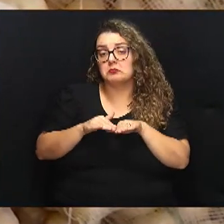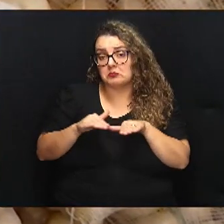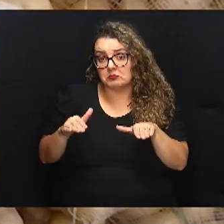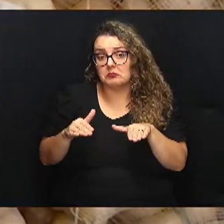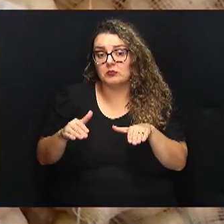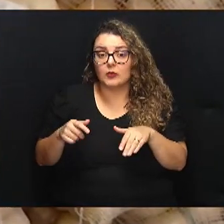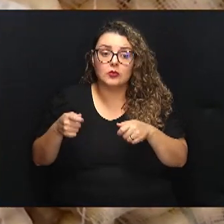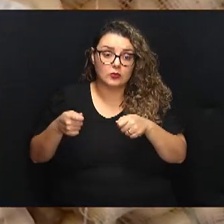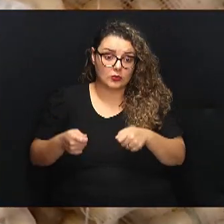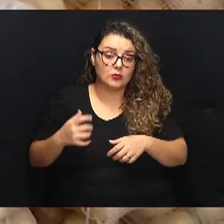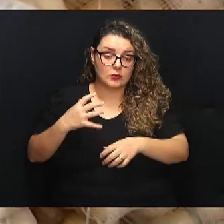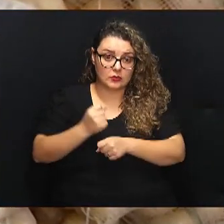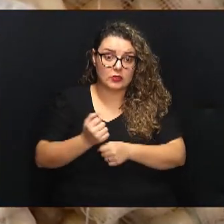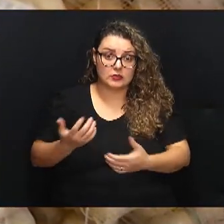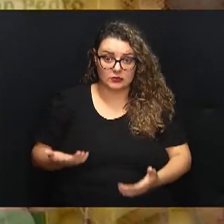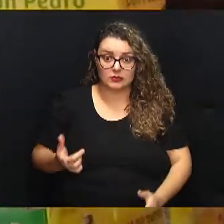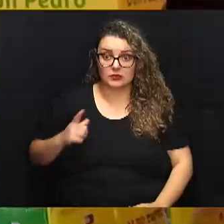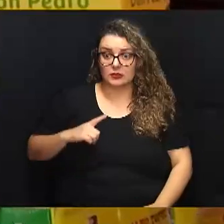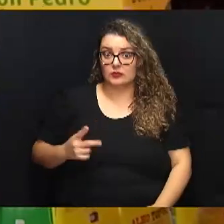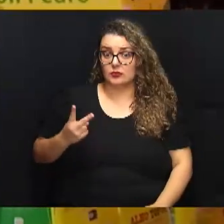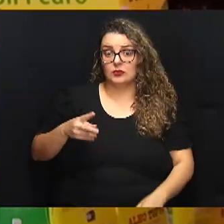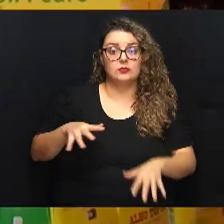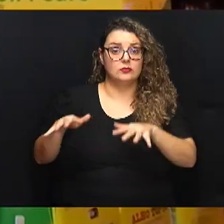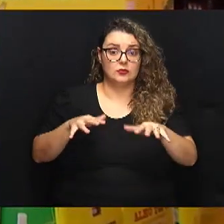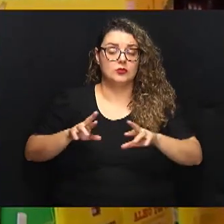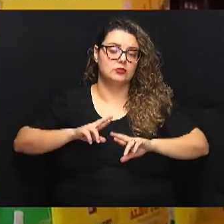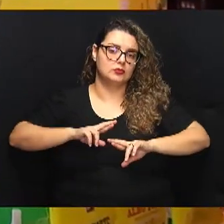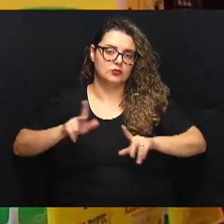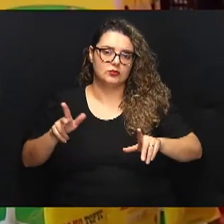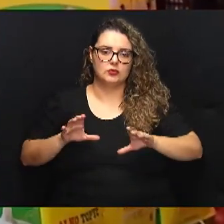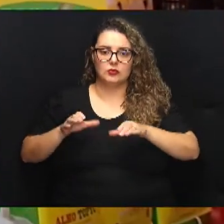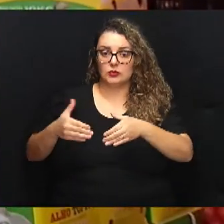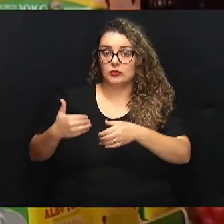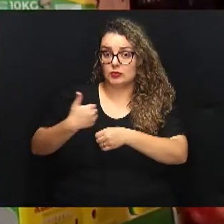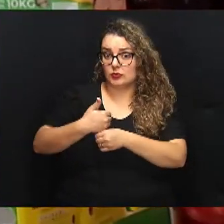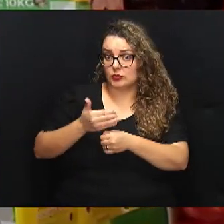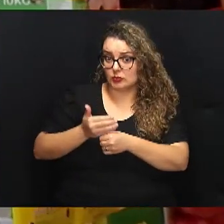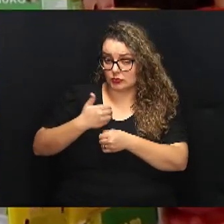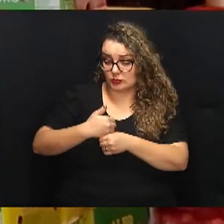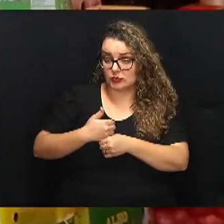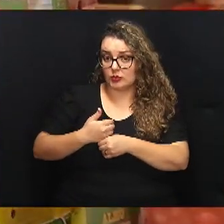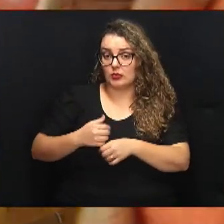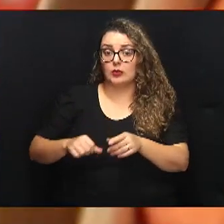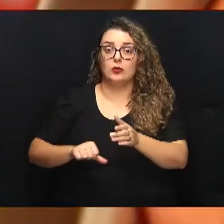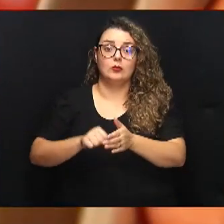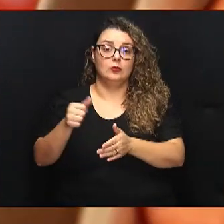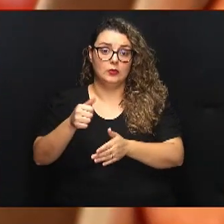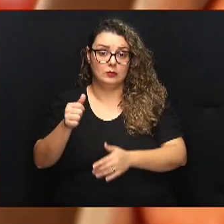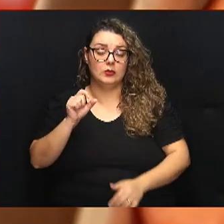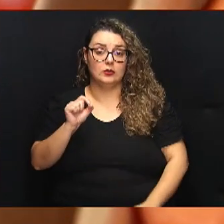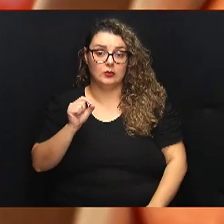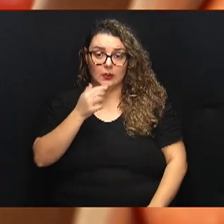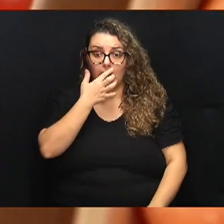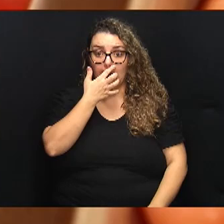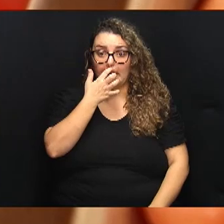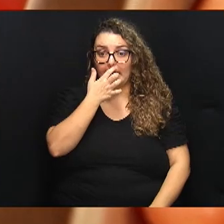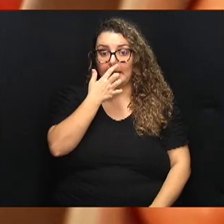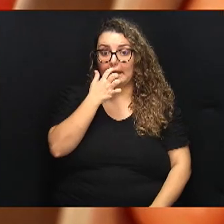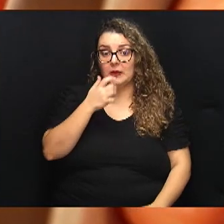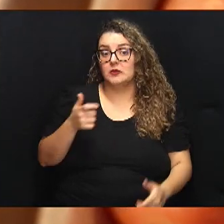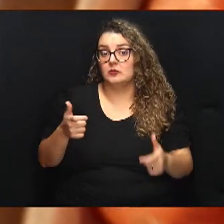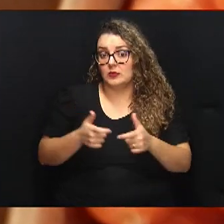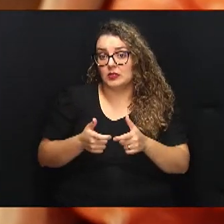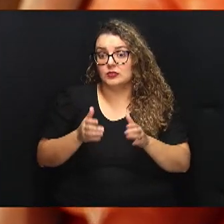consolidado geral. A gente teve dois movimentos distintos no grupo dos legumes, que foi o primeiro que teve uma baixa de alguns produtos,